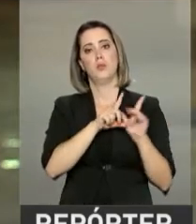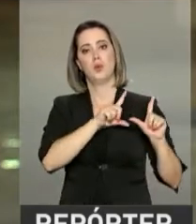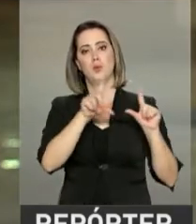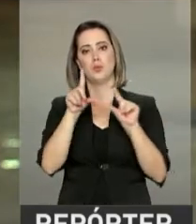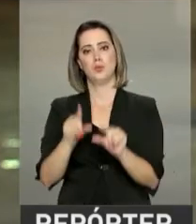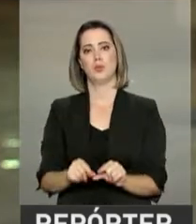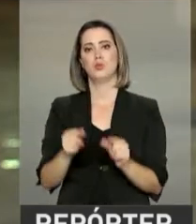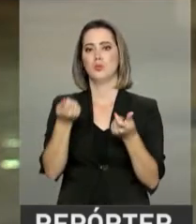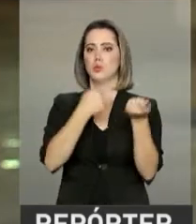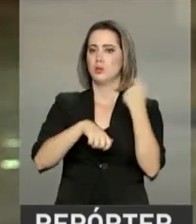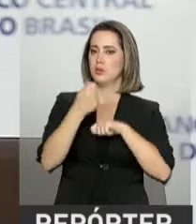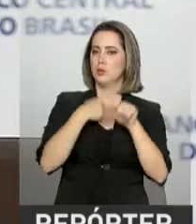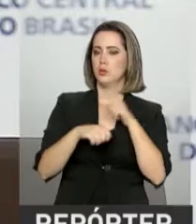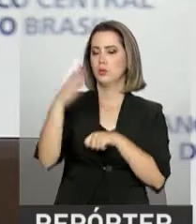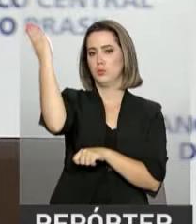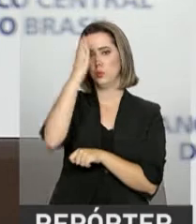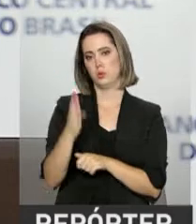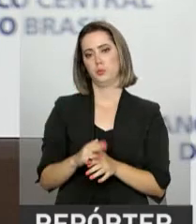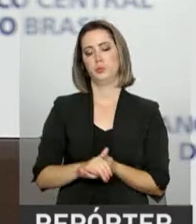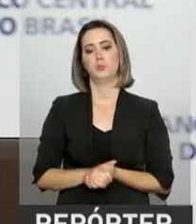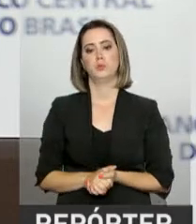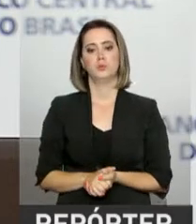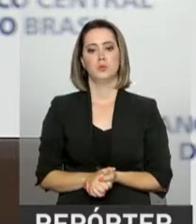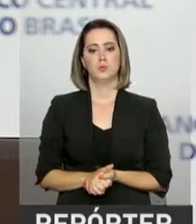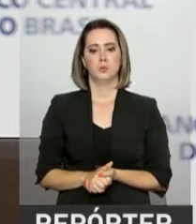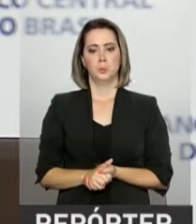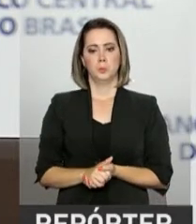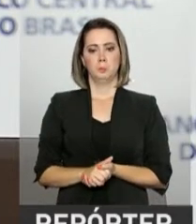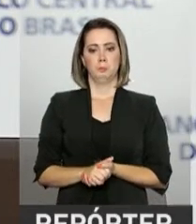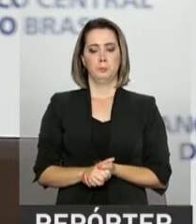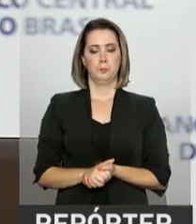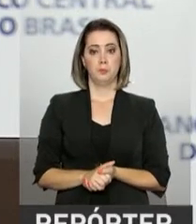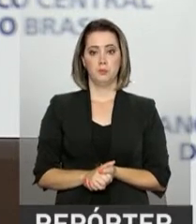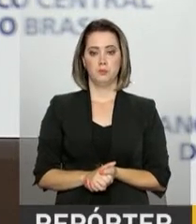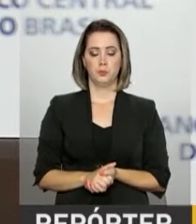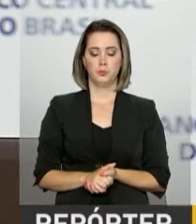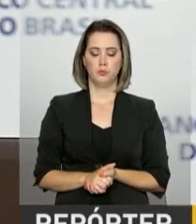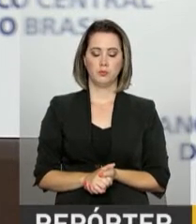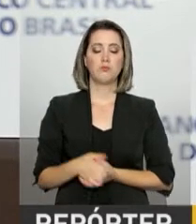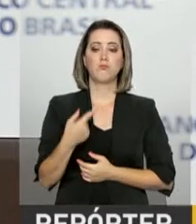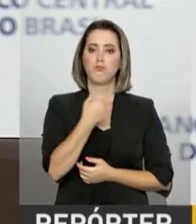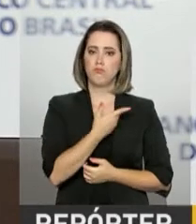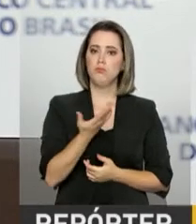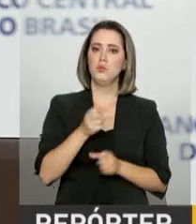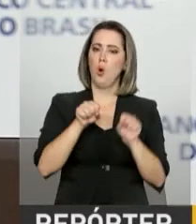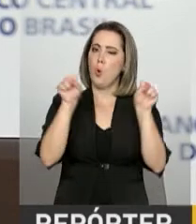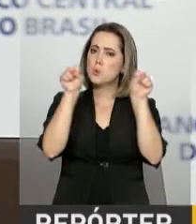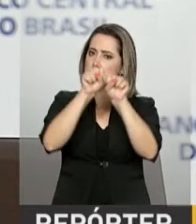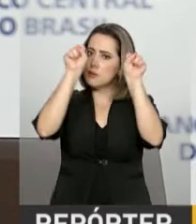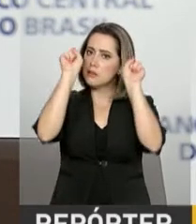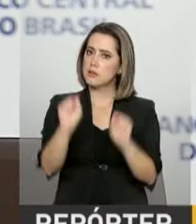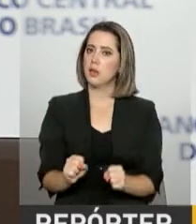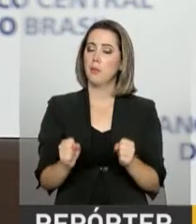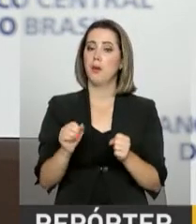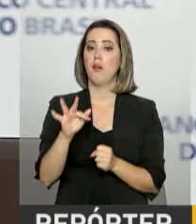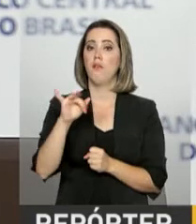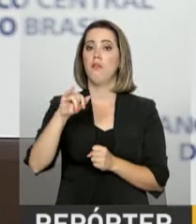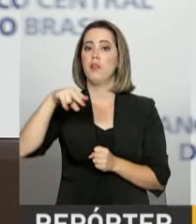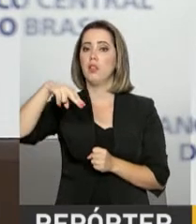da economia brasileira sou financeiro tem tem tem tido a capacidade de absorver